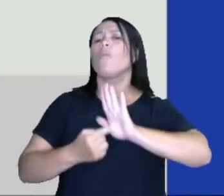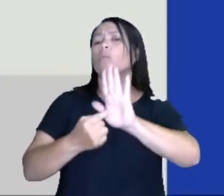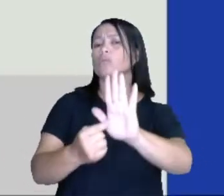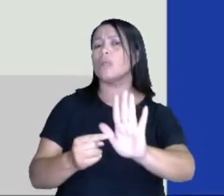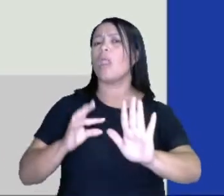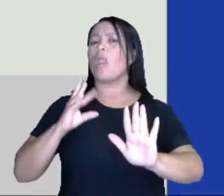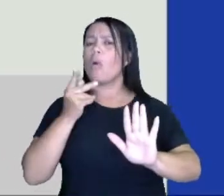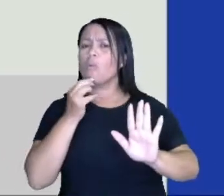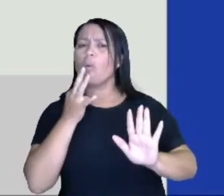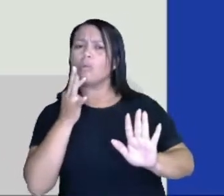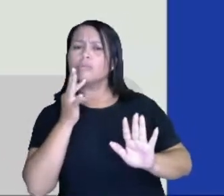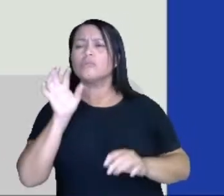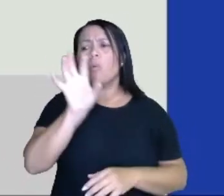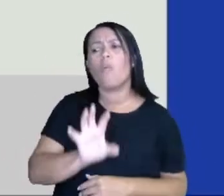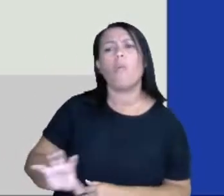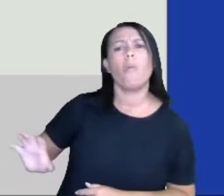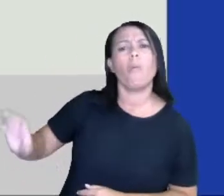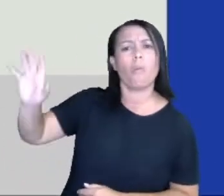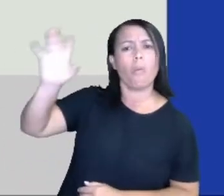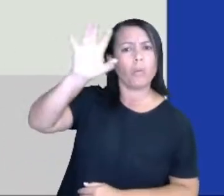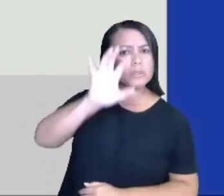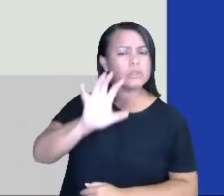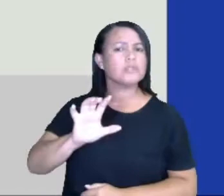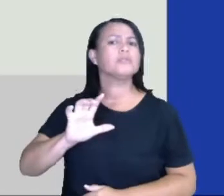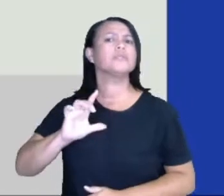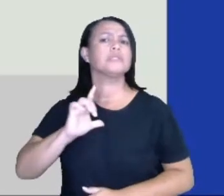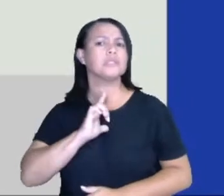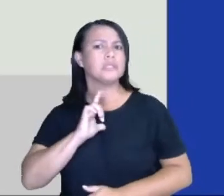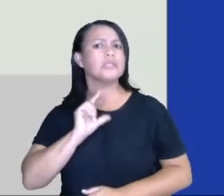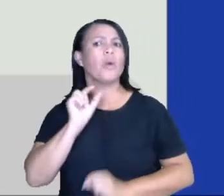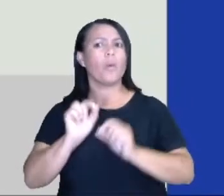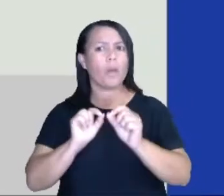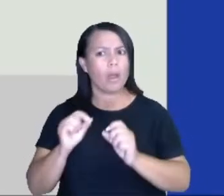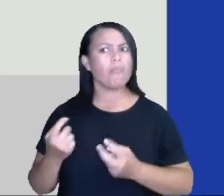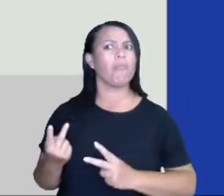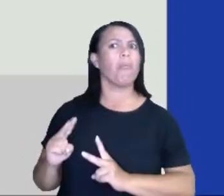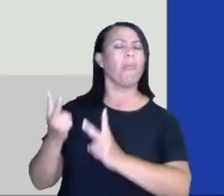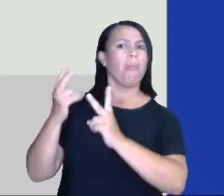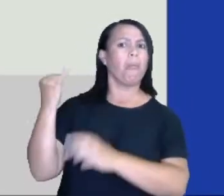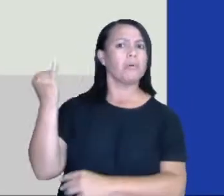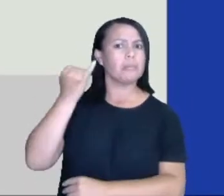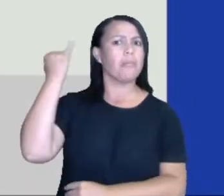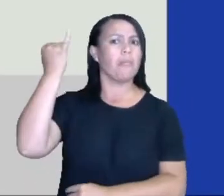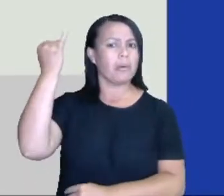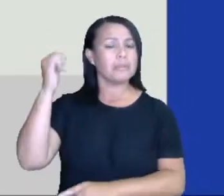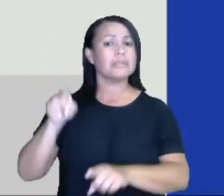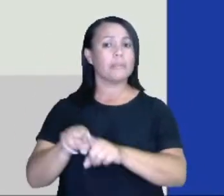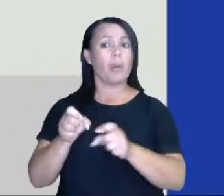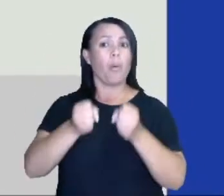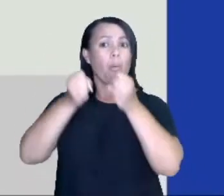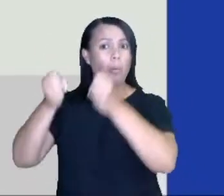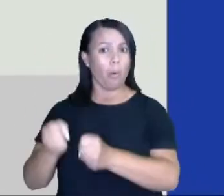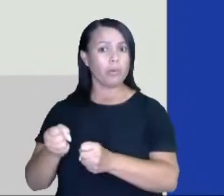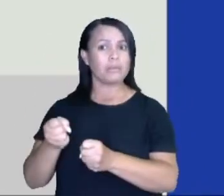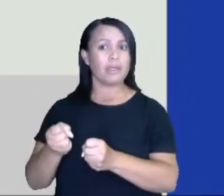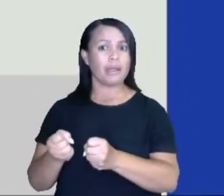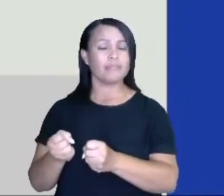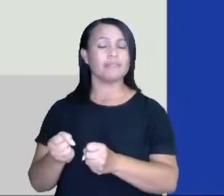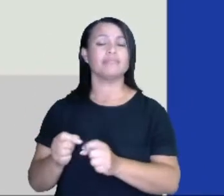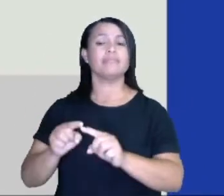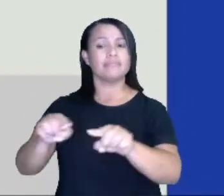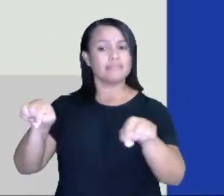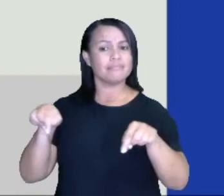sobre determinada região, embutiam um valor simbólico, representando o poder e o domínio de determinados